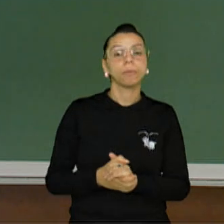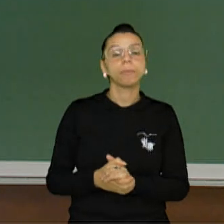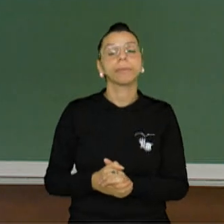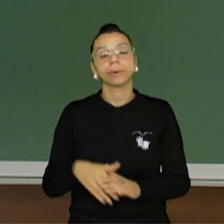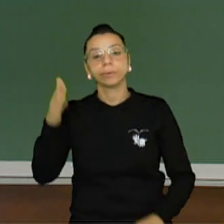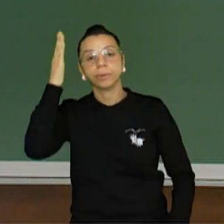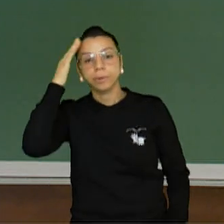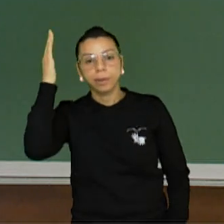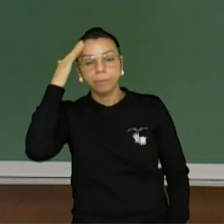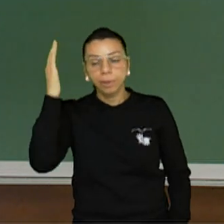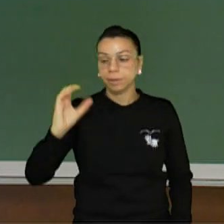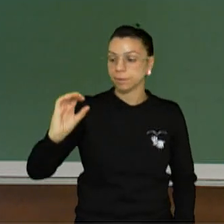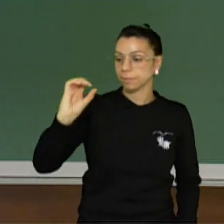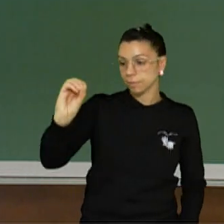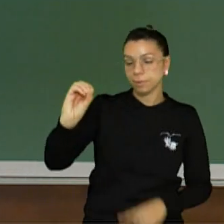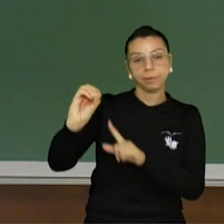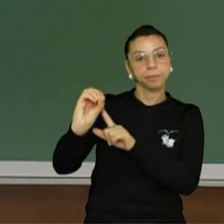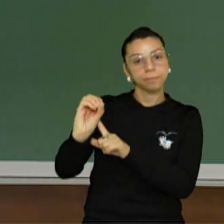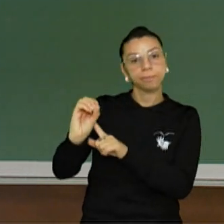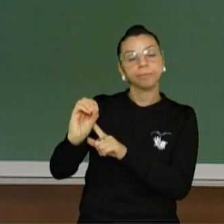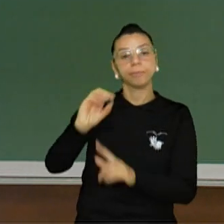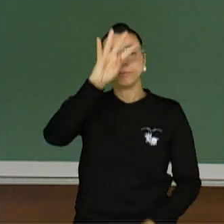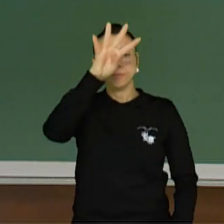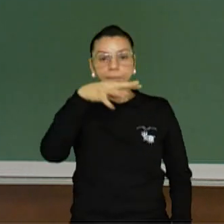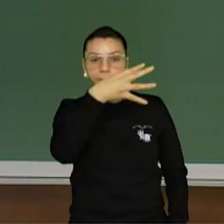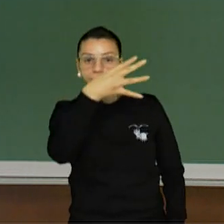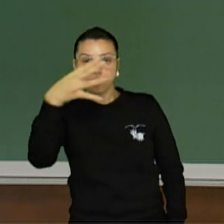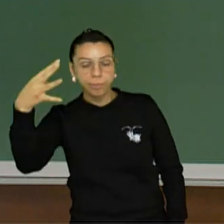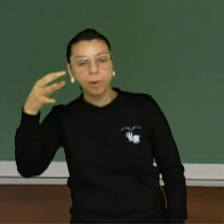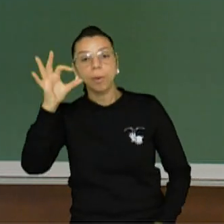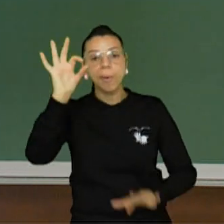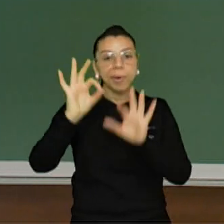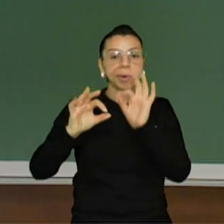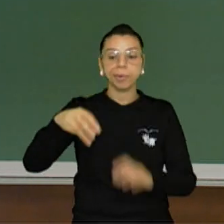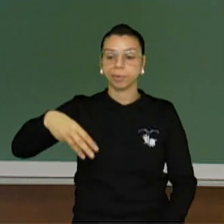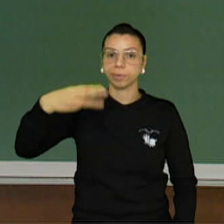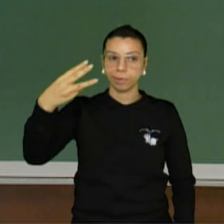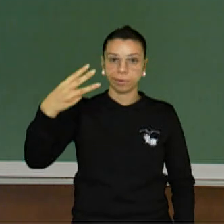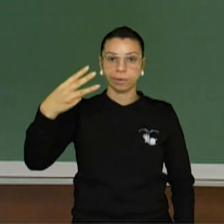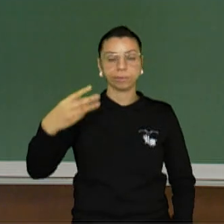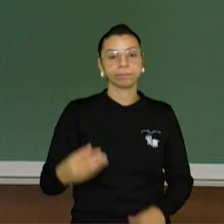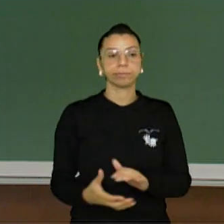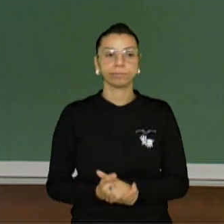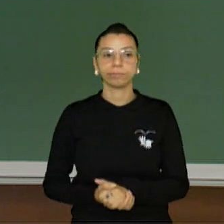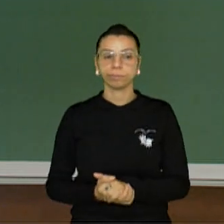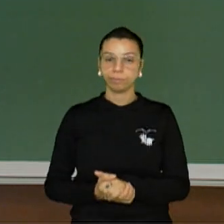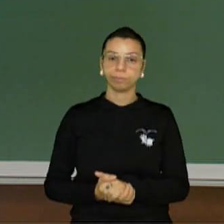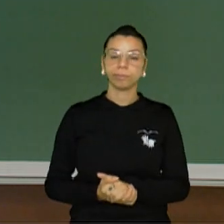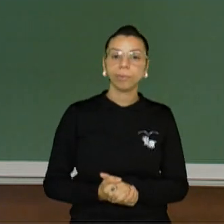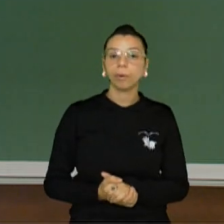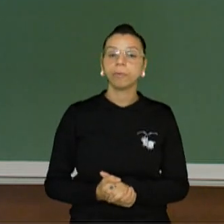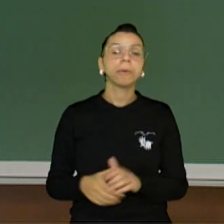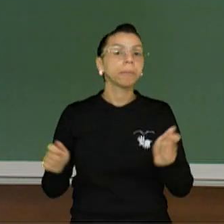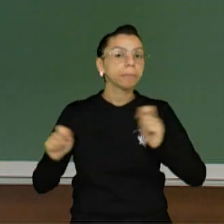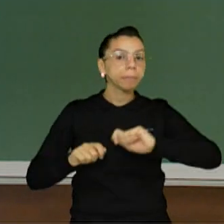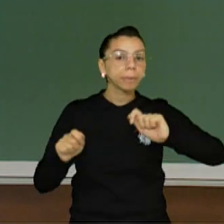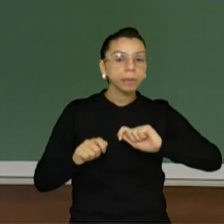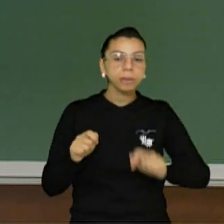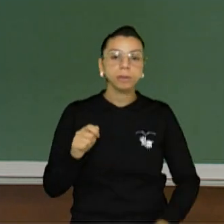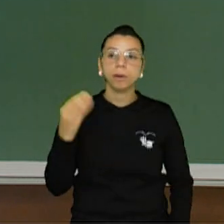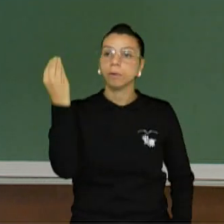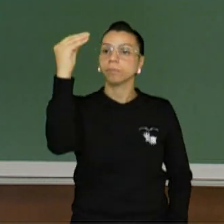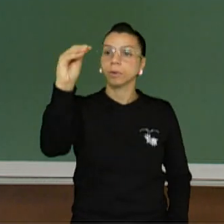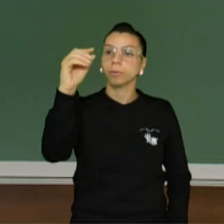não, a matriz torna-se de ordem 3. A gente vai colocar aqui uma coluna de